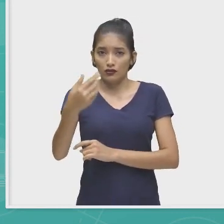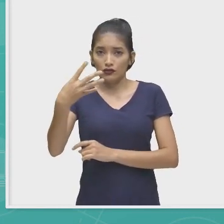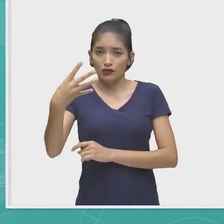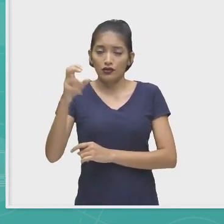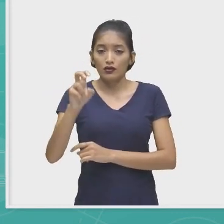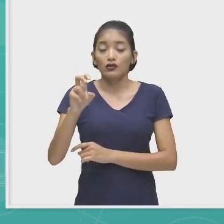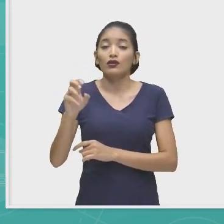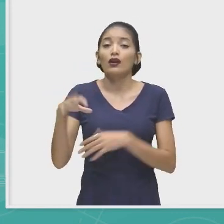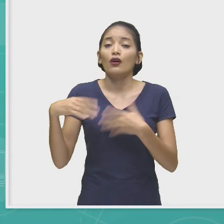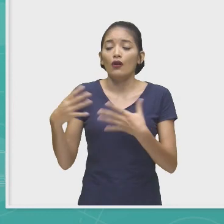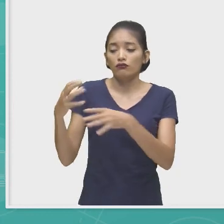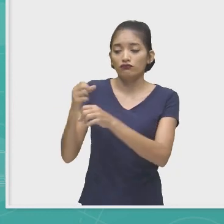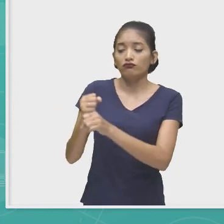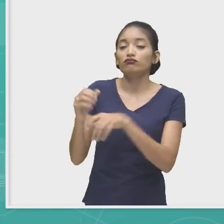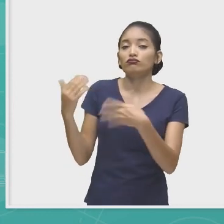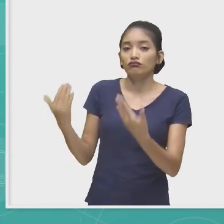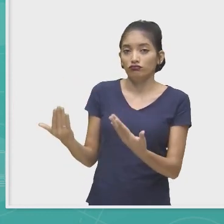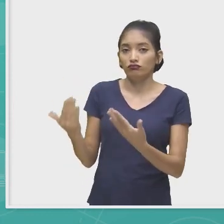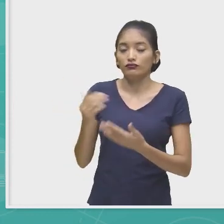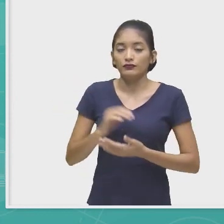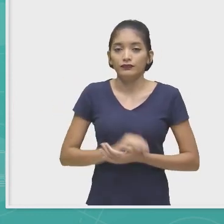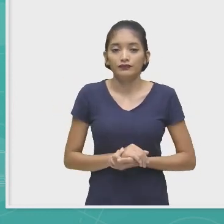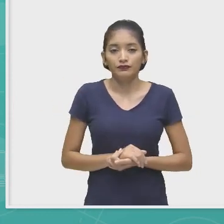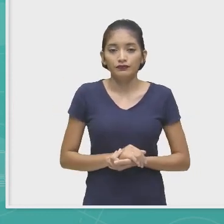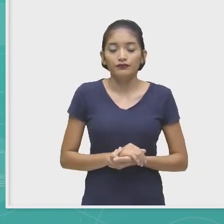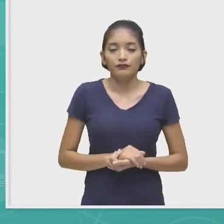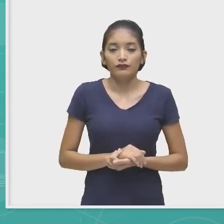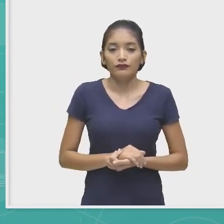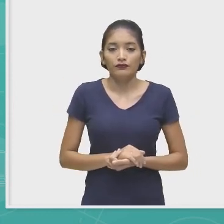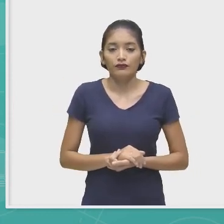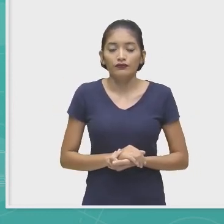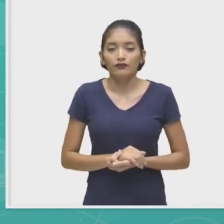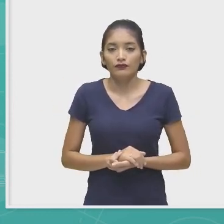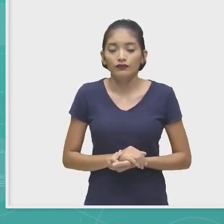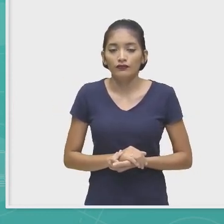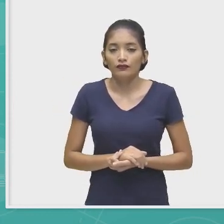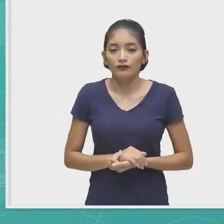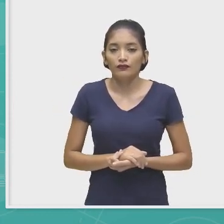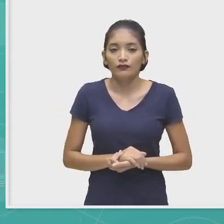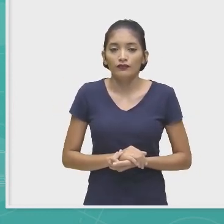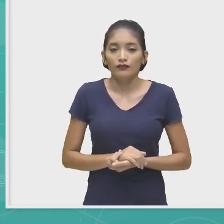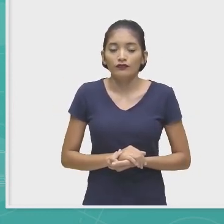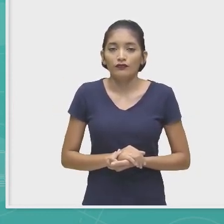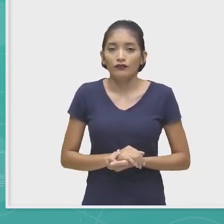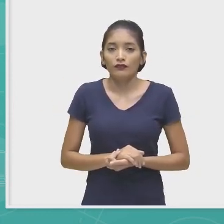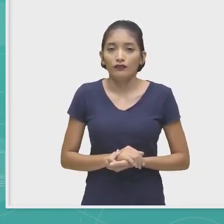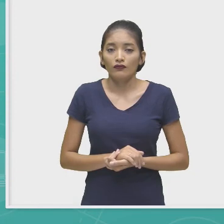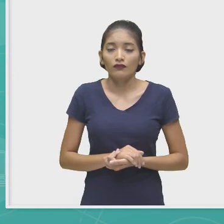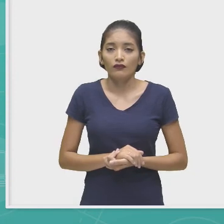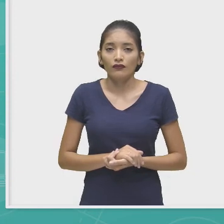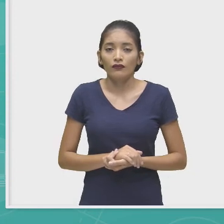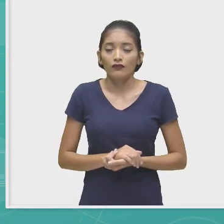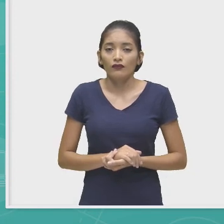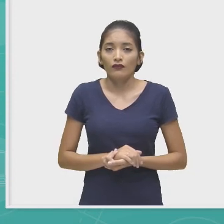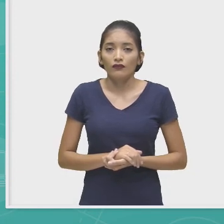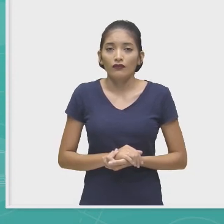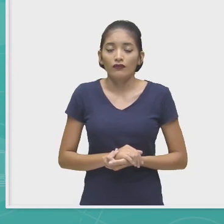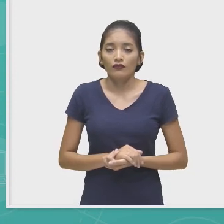vamos encontrar o quê? O nosso trajeto total, que